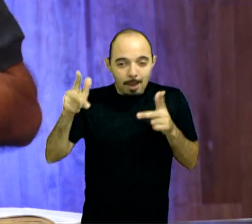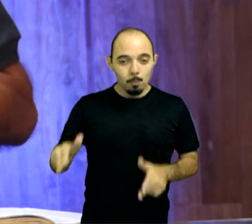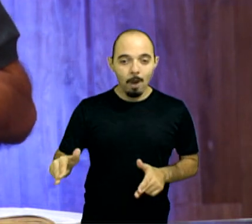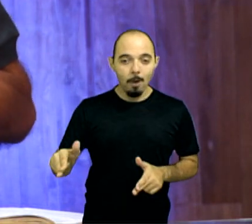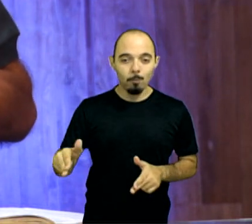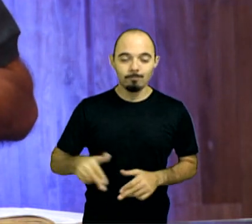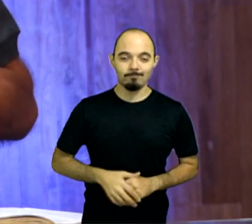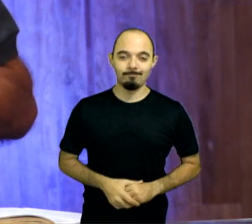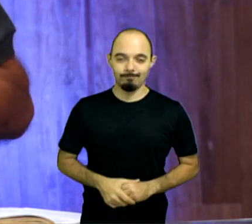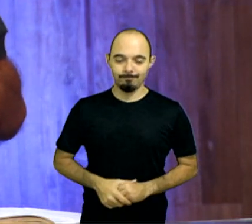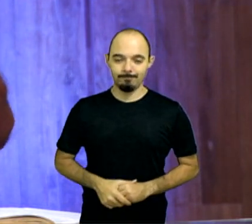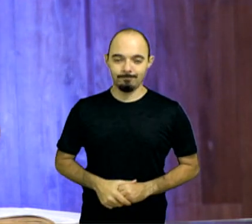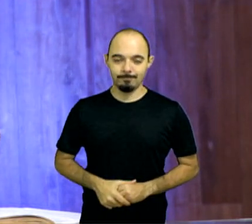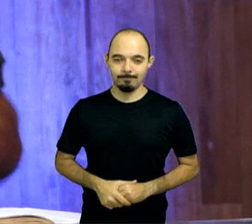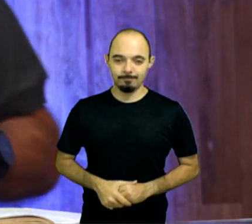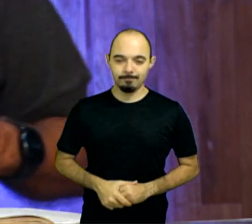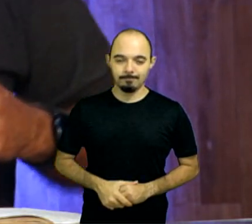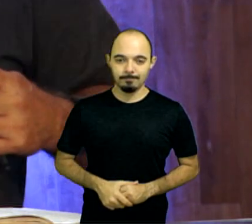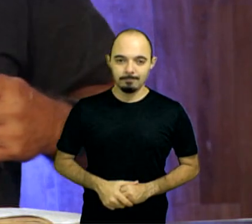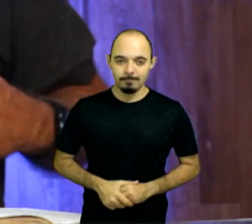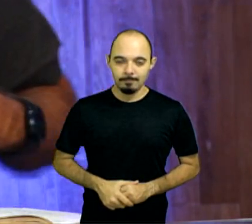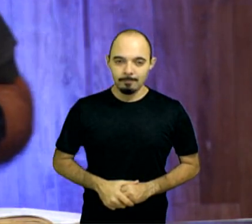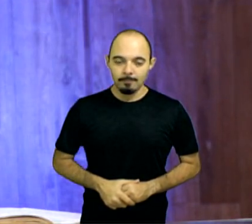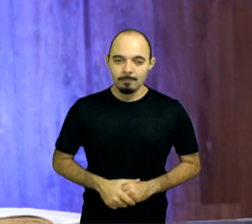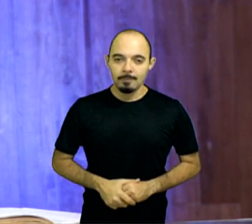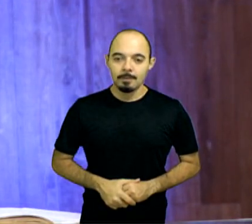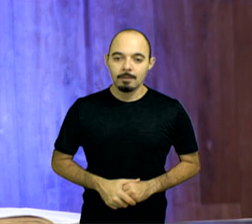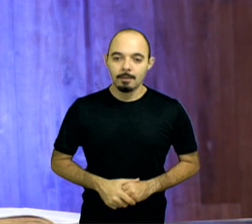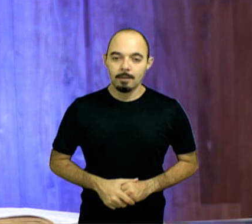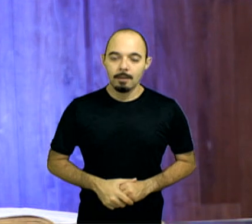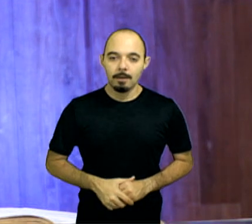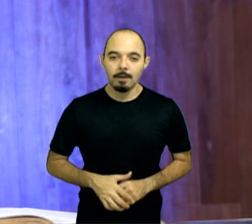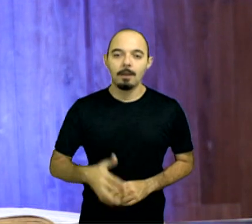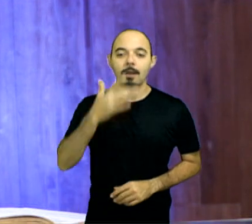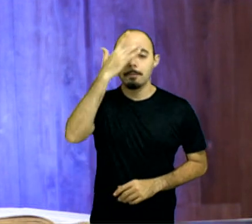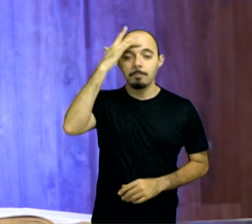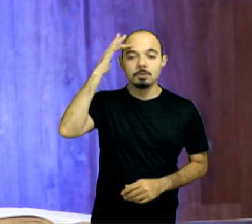atrás, que não aceita correção.